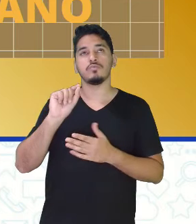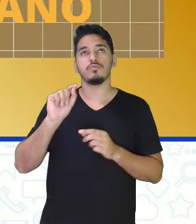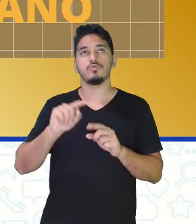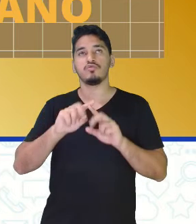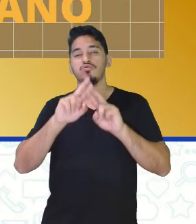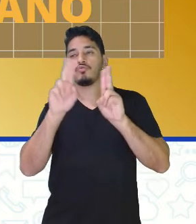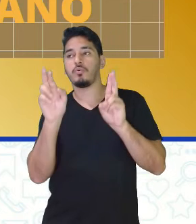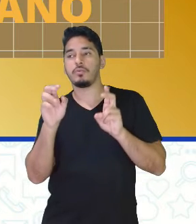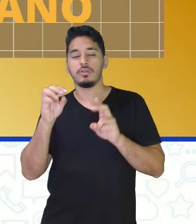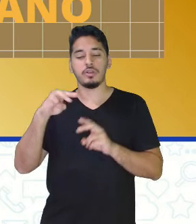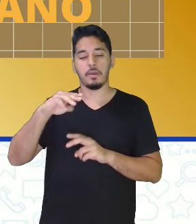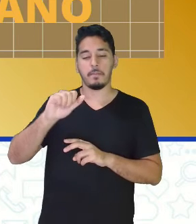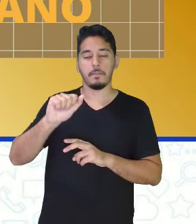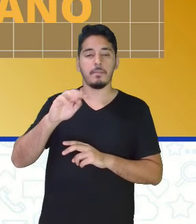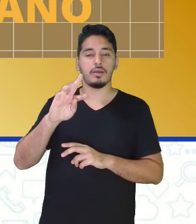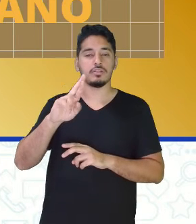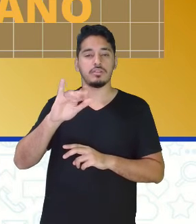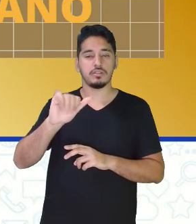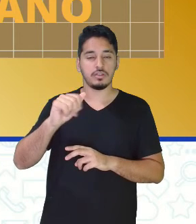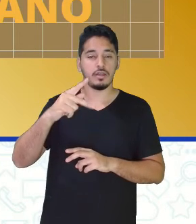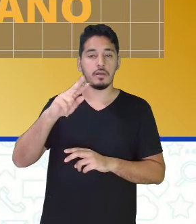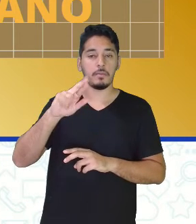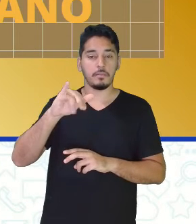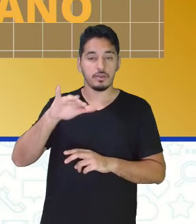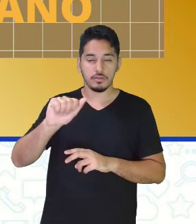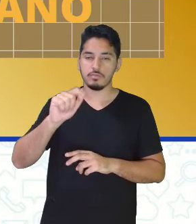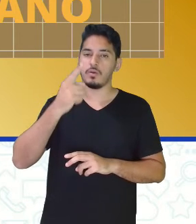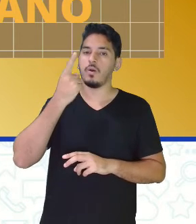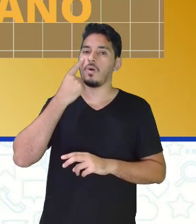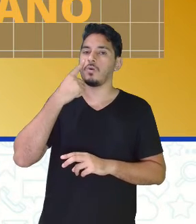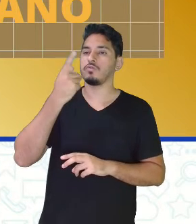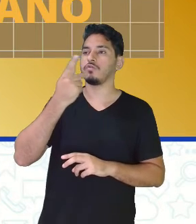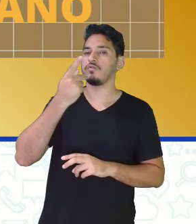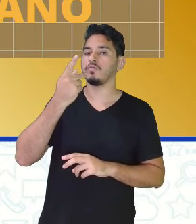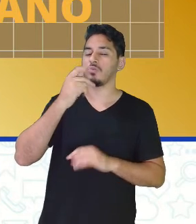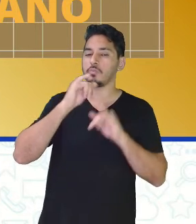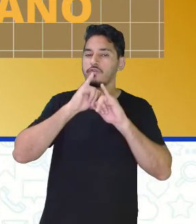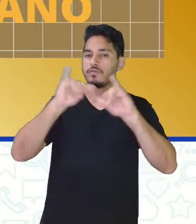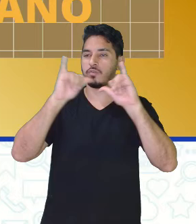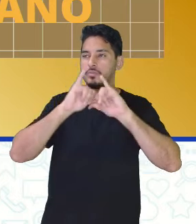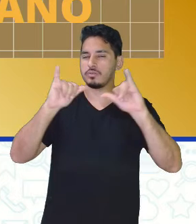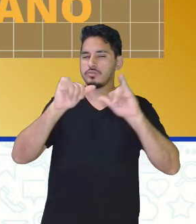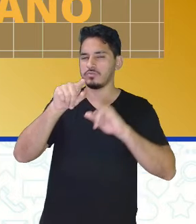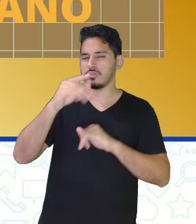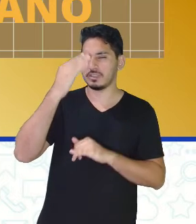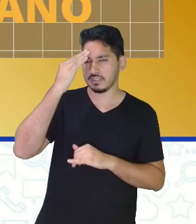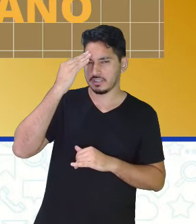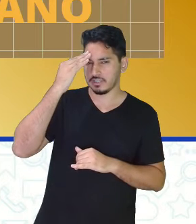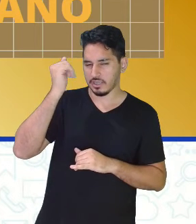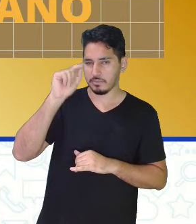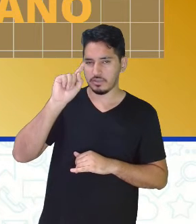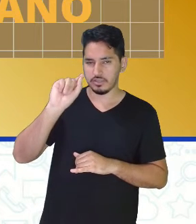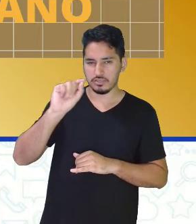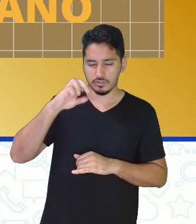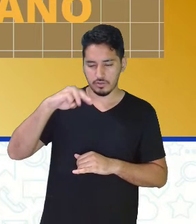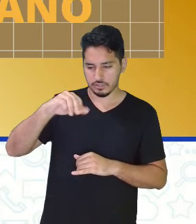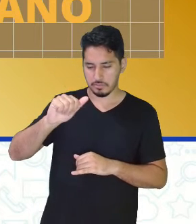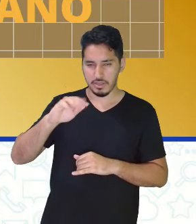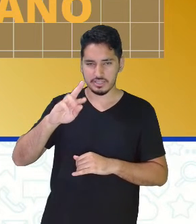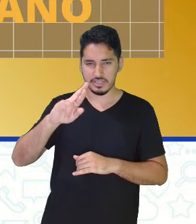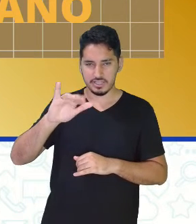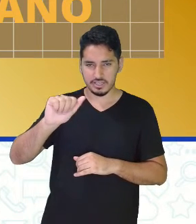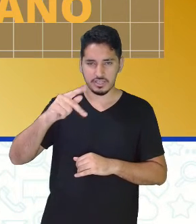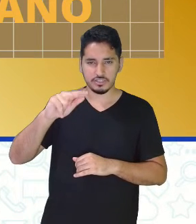de matéria-prima, olha o que eu estou trazendo como informação. Sabia que são as